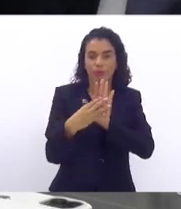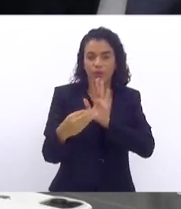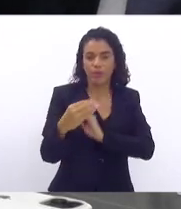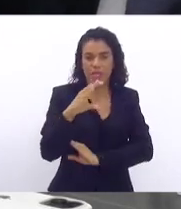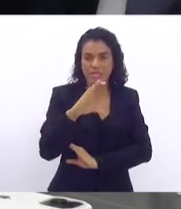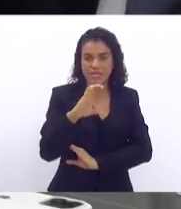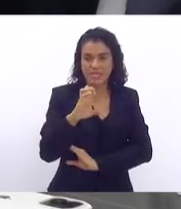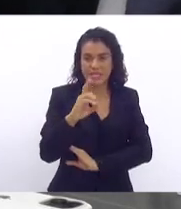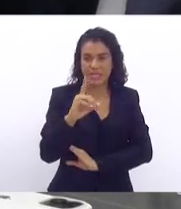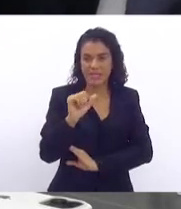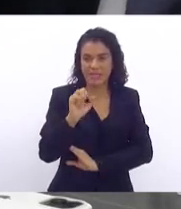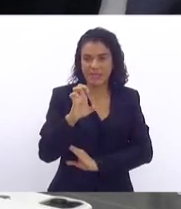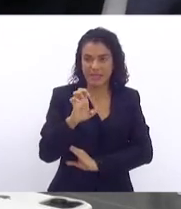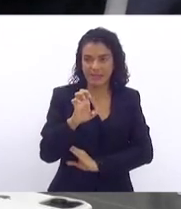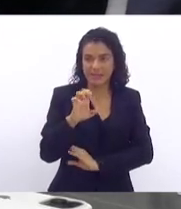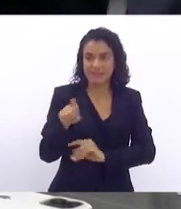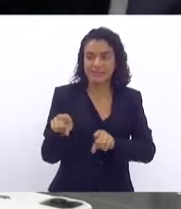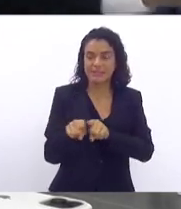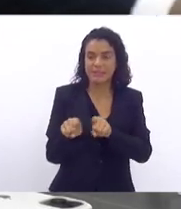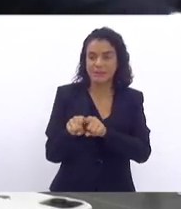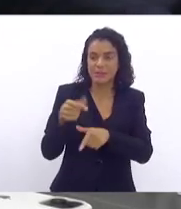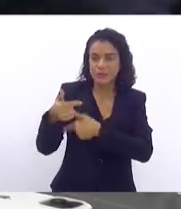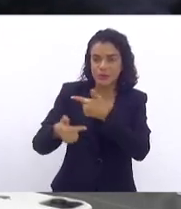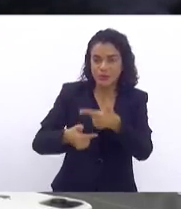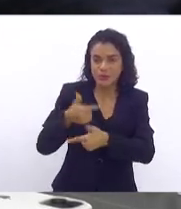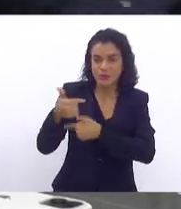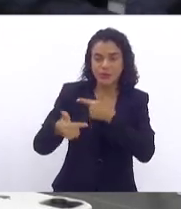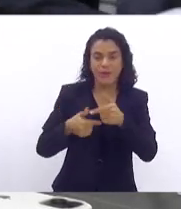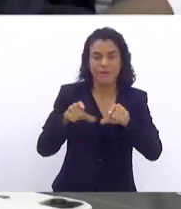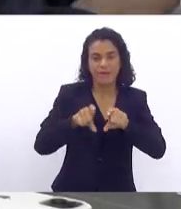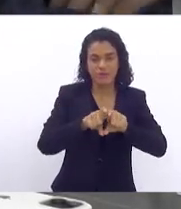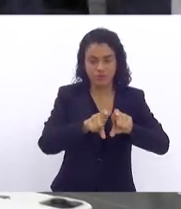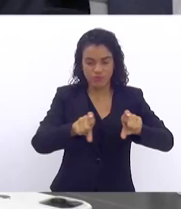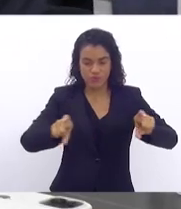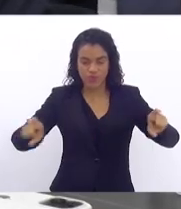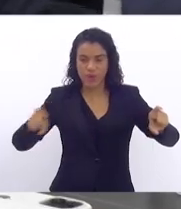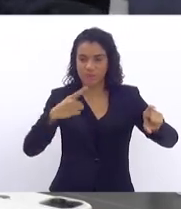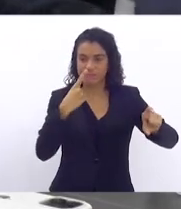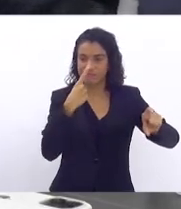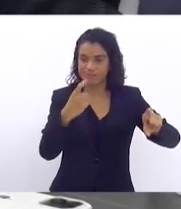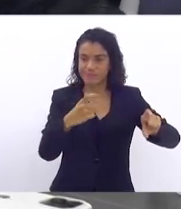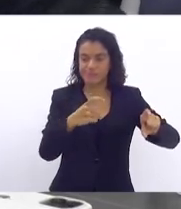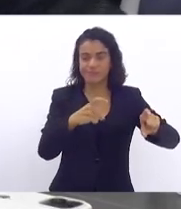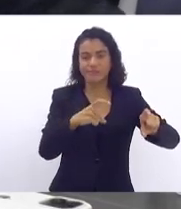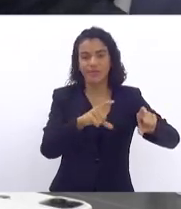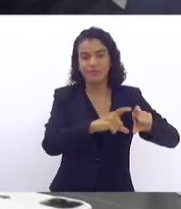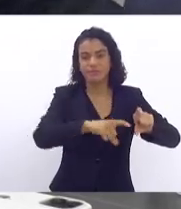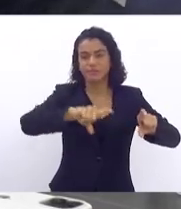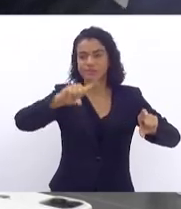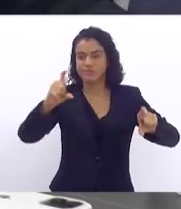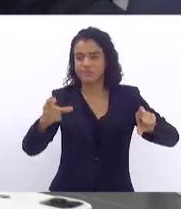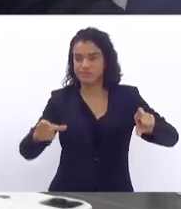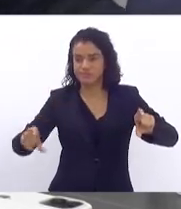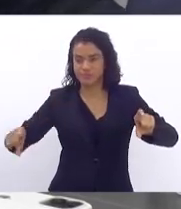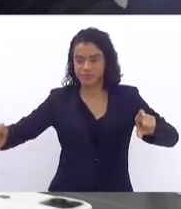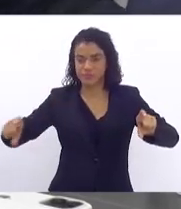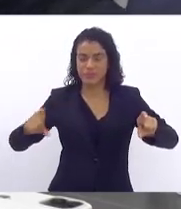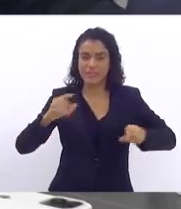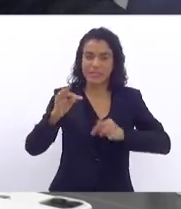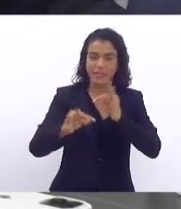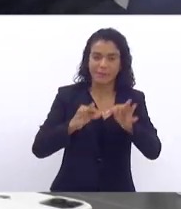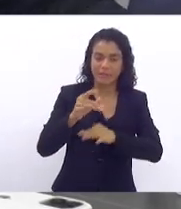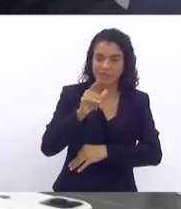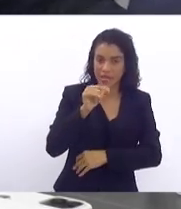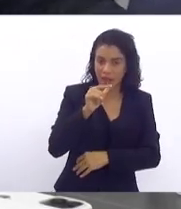previsão ali que no serviço de saneamento um percentual vai para o próprio Rio Metrópole, então tem receita própria,